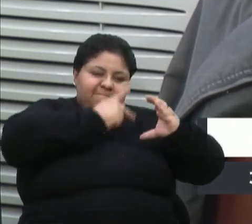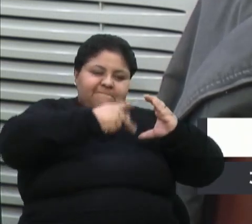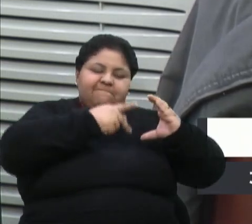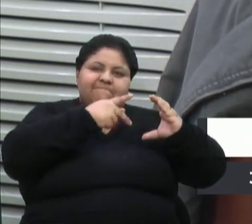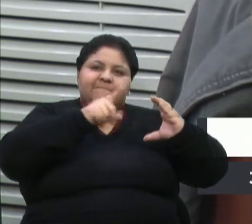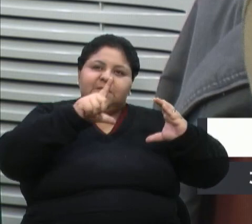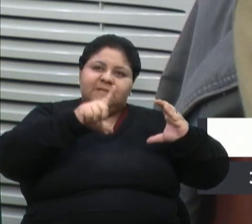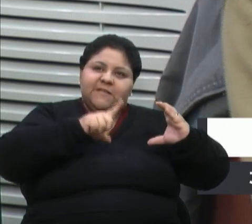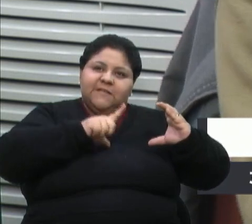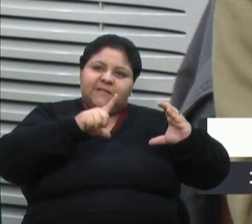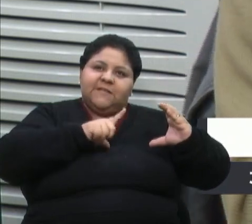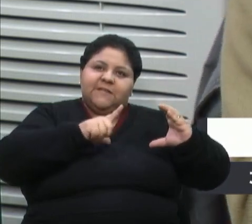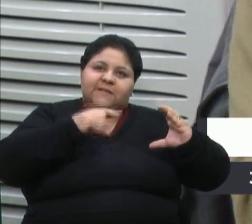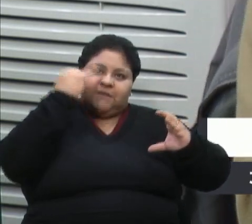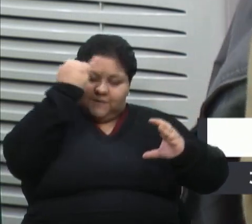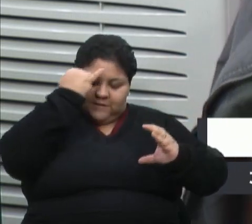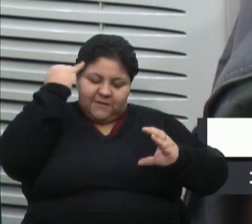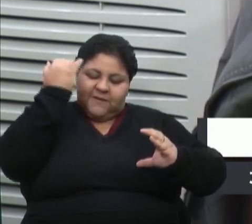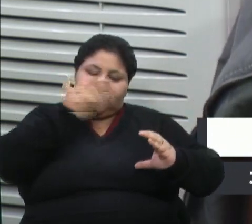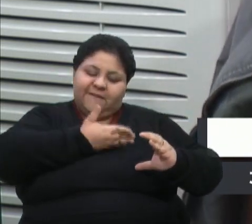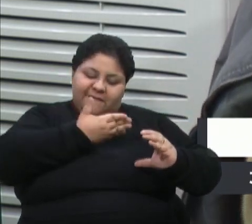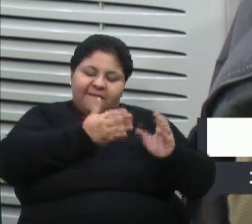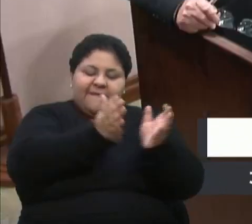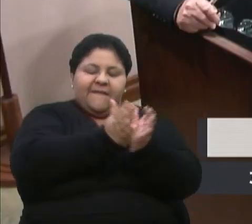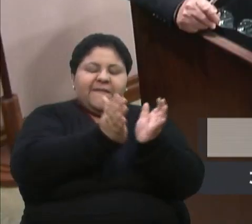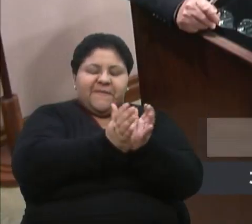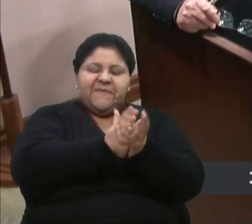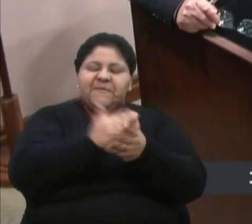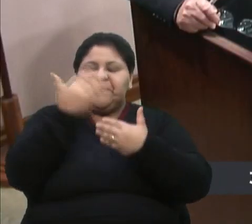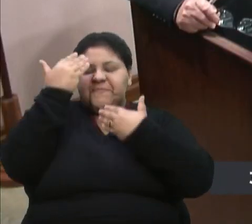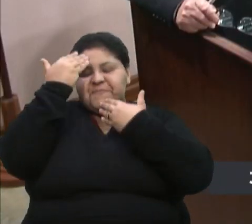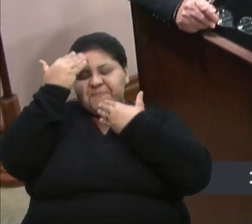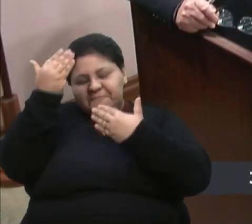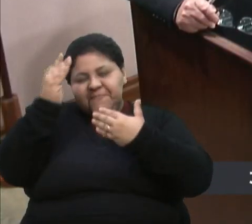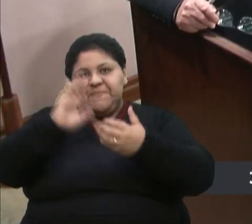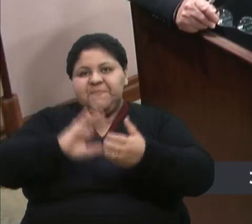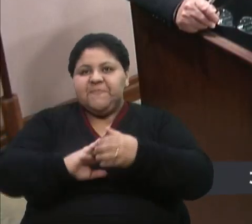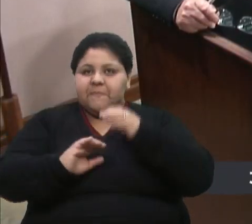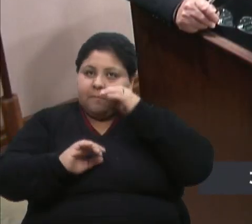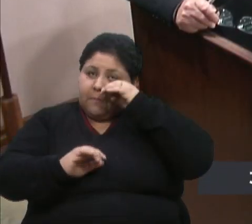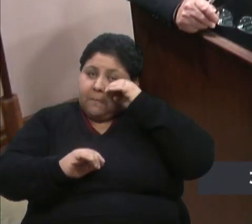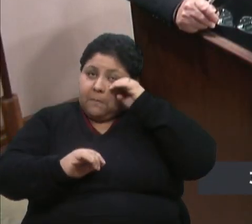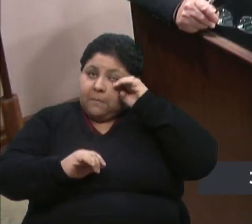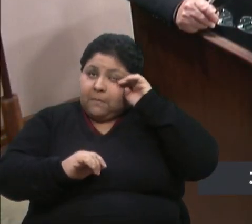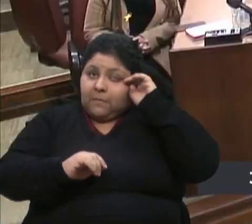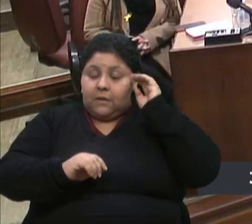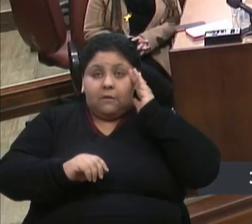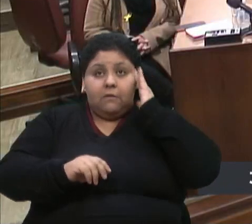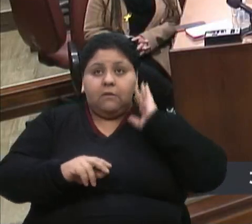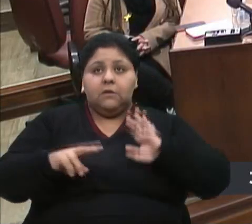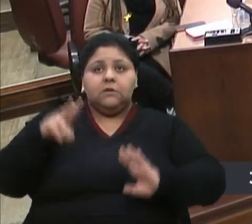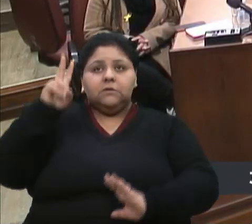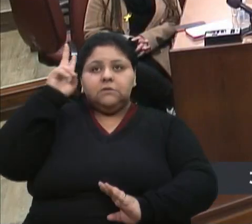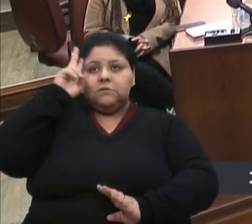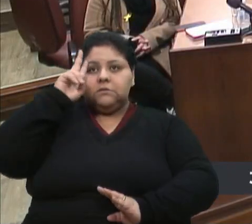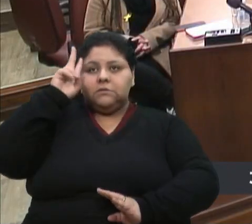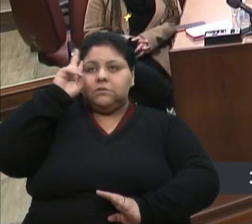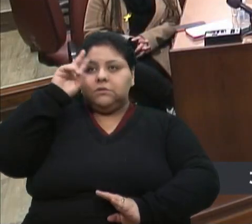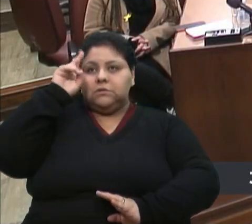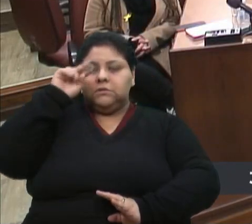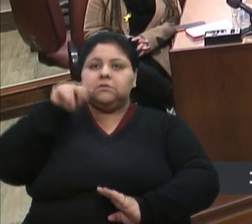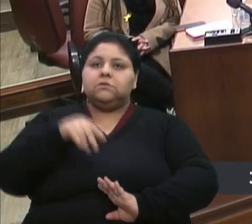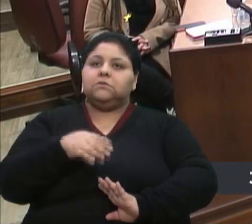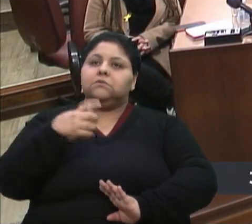o senhor como nosso amigo e colega aqui dentro da Câmara. Obrigado, Juliano. Velocino S, sua parte. Vereador D'Ambrosio, eu não